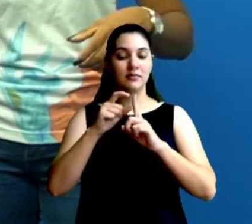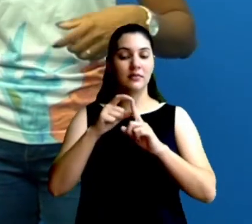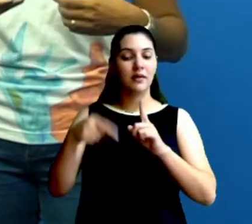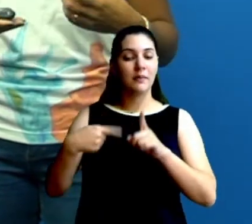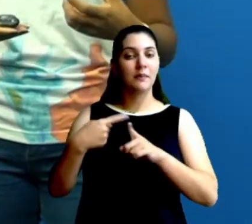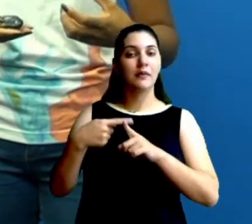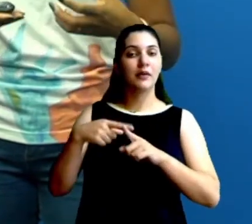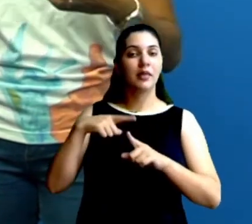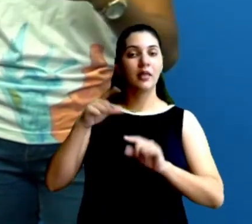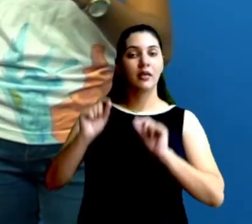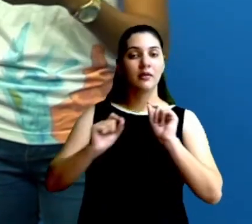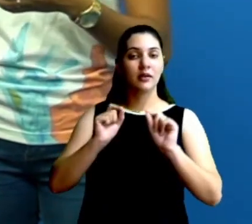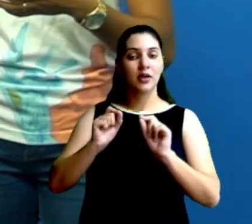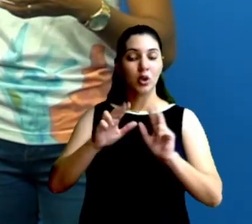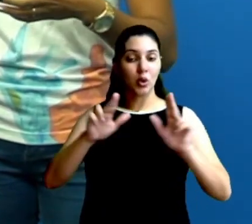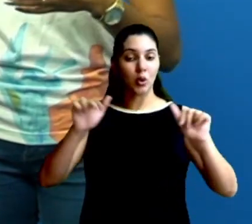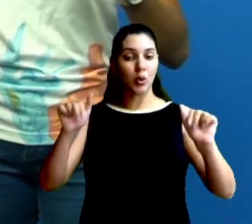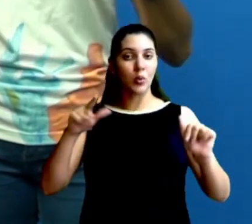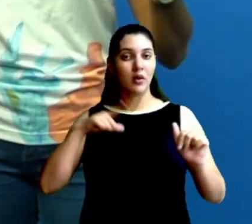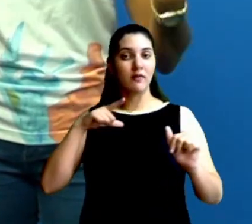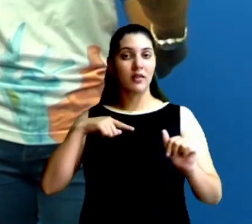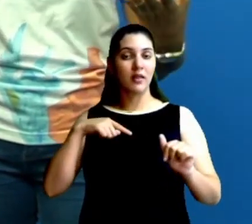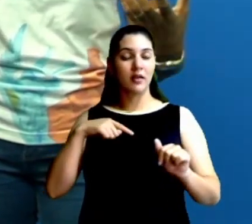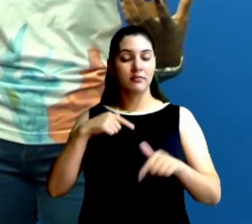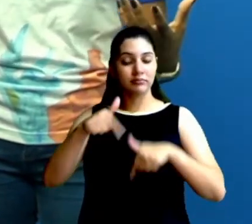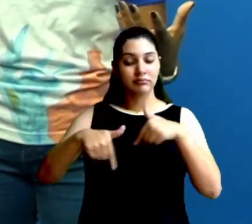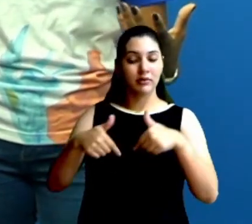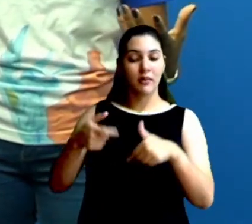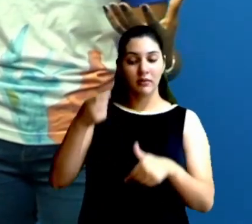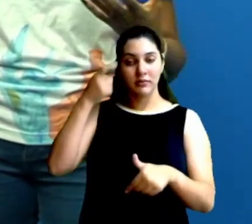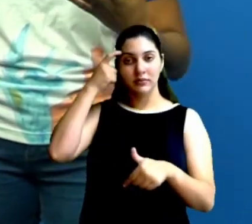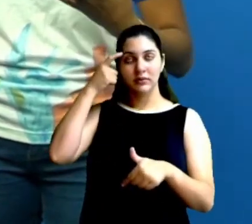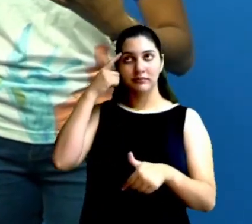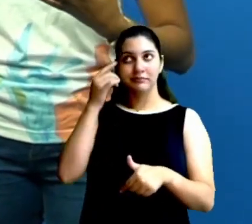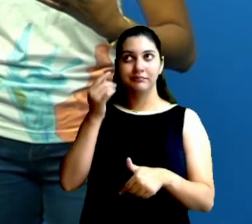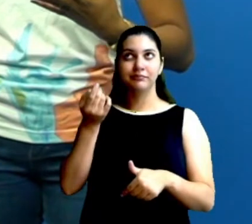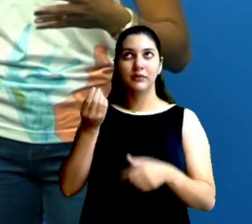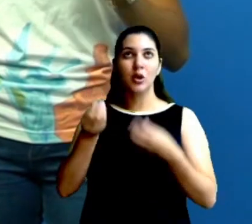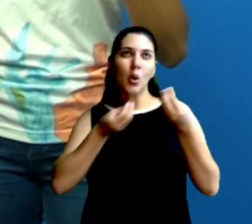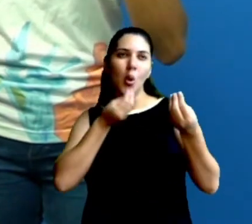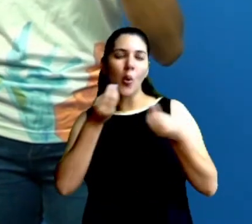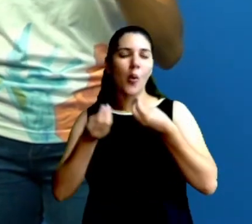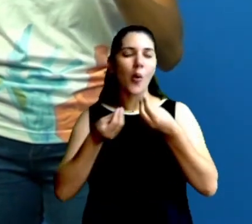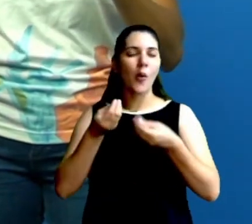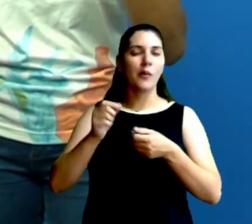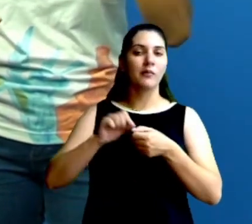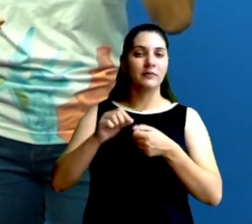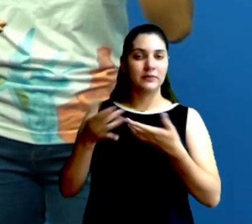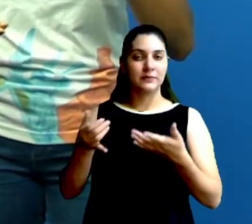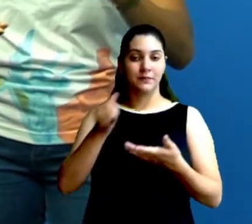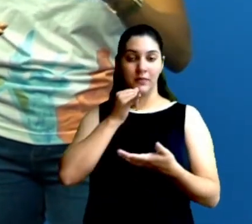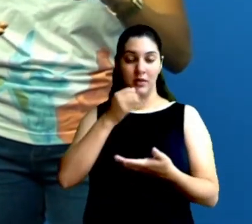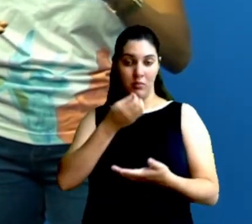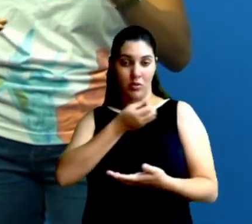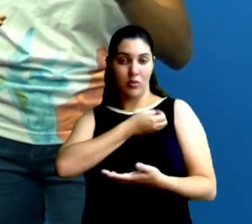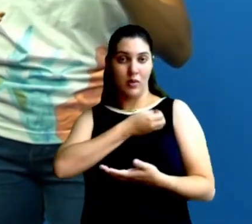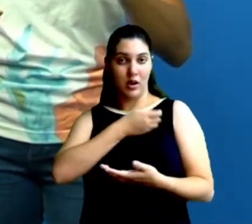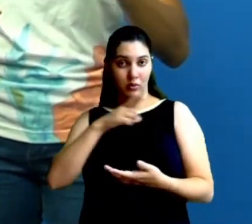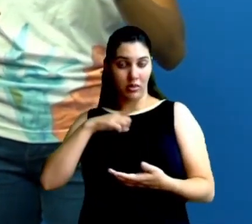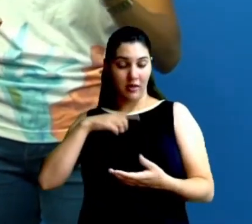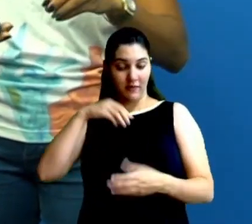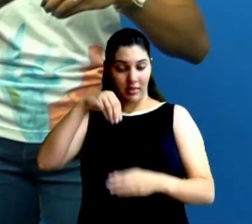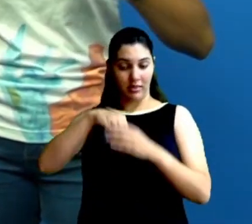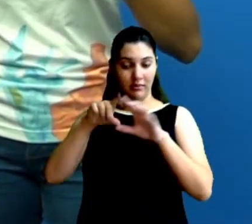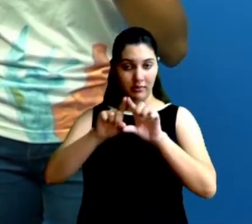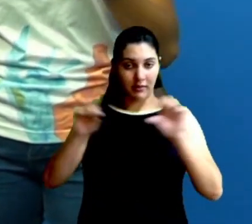aí você nunca vai ter o trabalho de pensar, será que é assim, será que não é? Numeral. Teve numeral dentro da